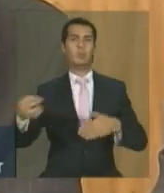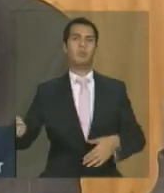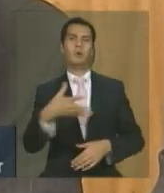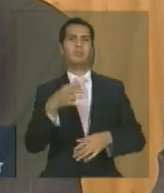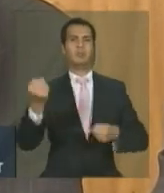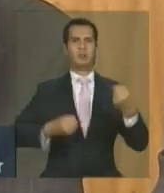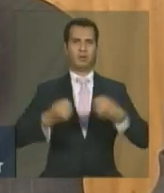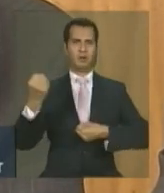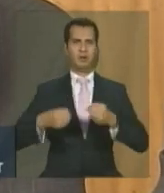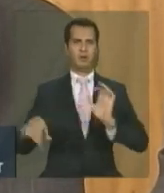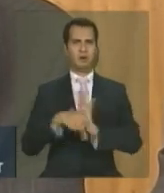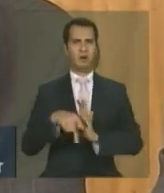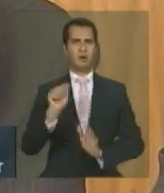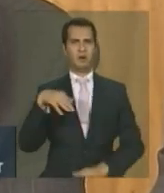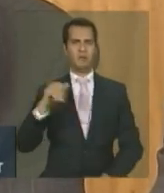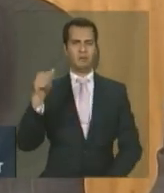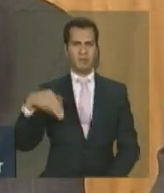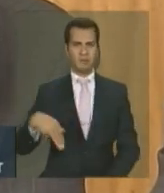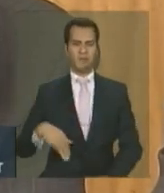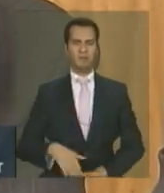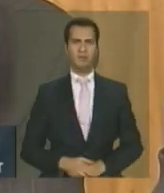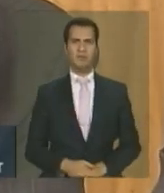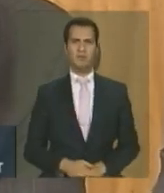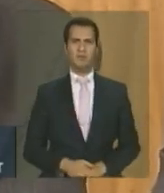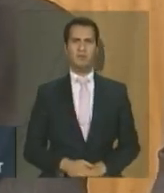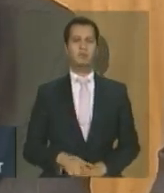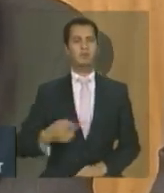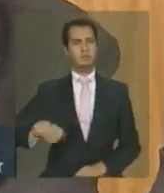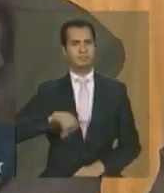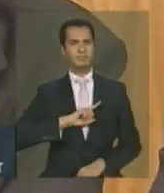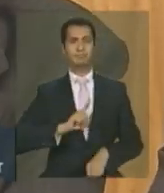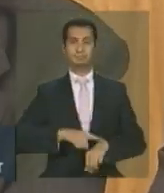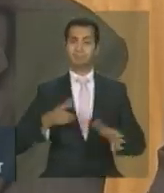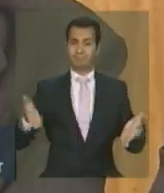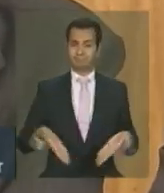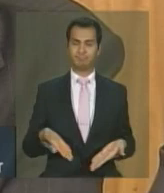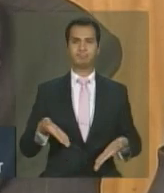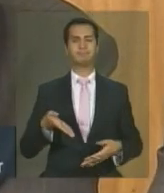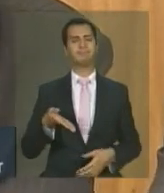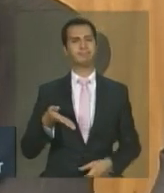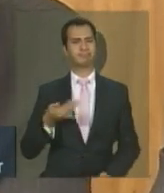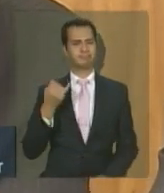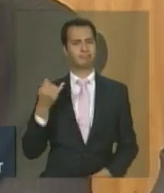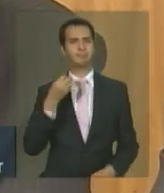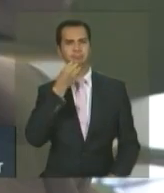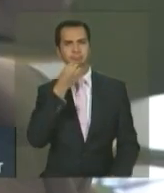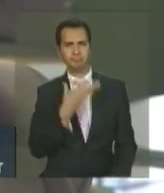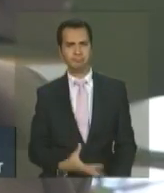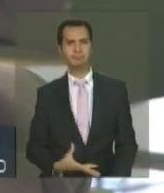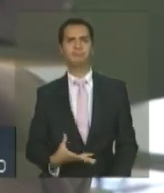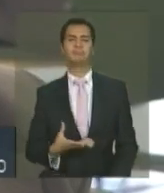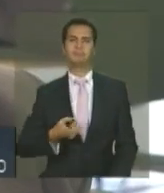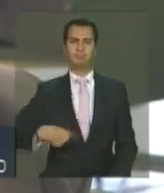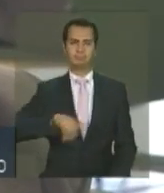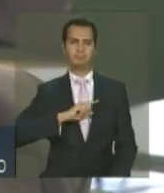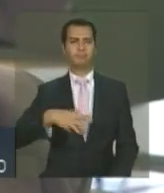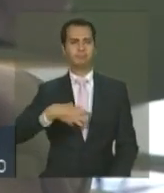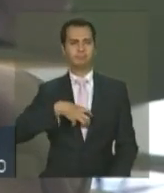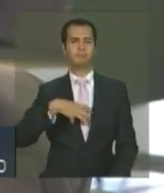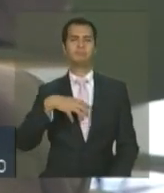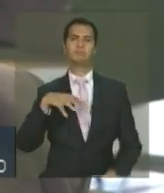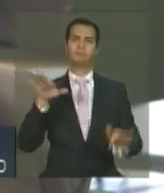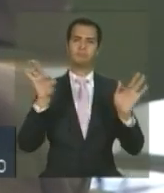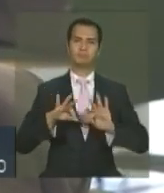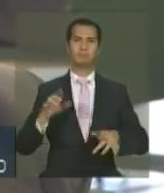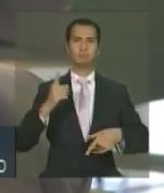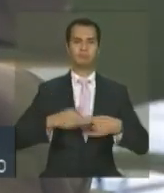vem, pela AMAN. Então, para nós é um momento muito, muito positivo, muito auspicioso que a